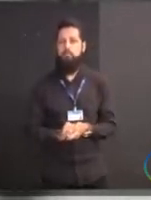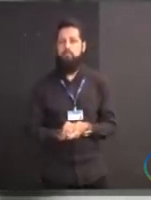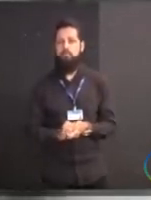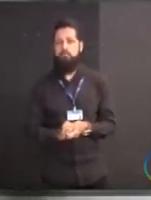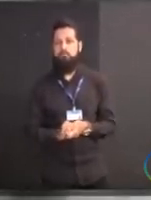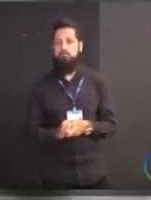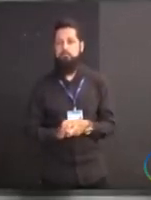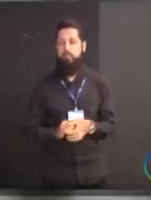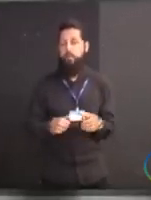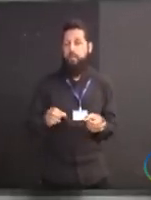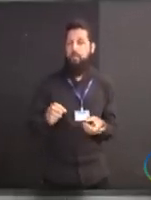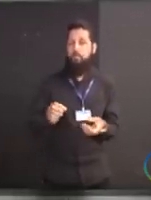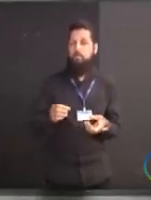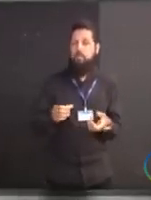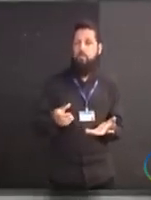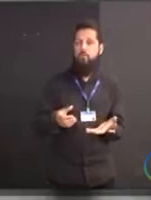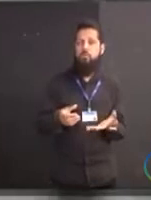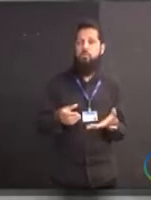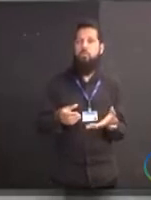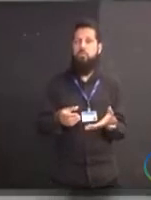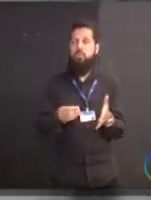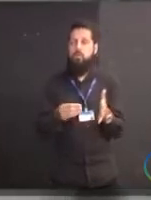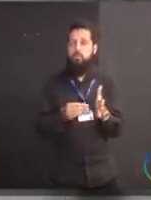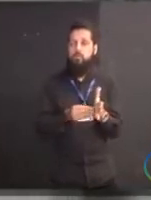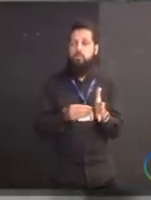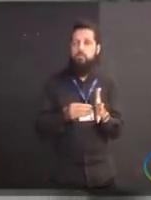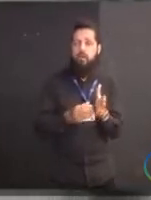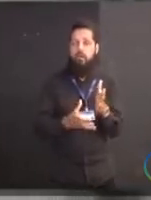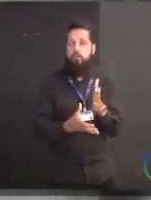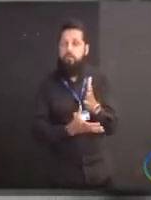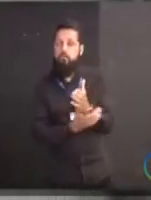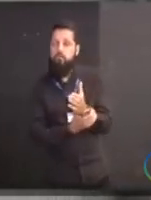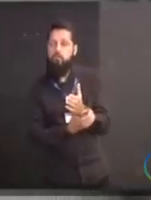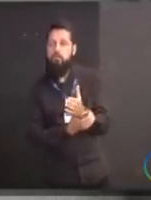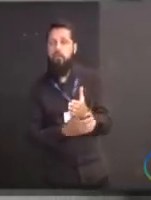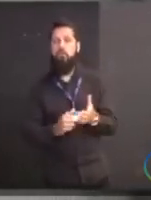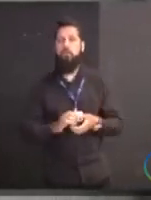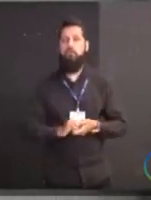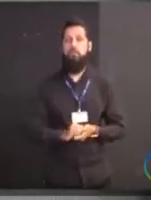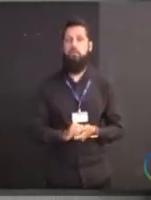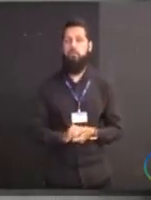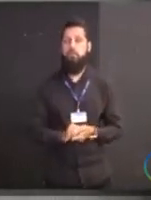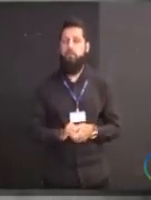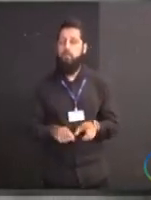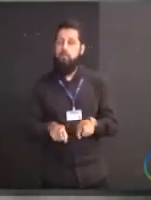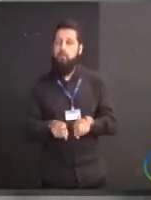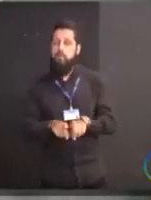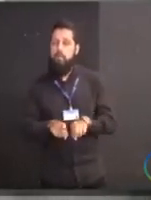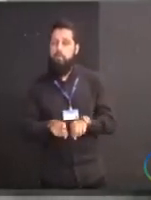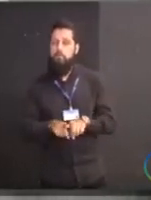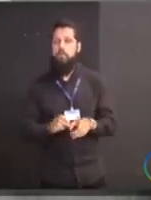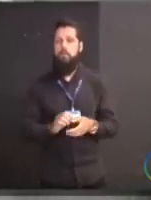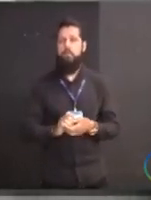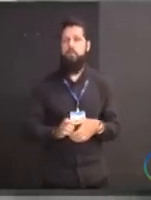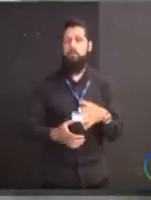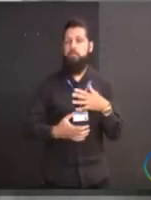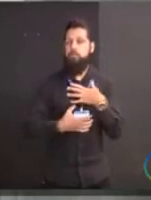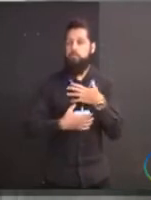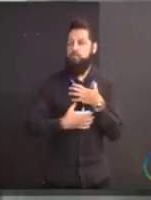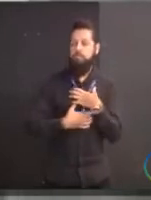como seria de desejar. Por isso mesmo, nós estamos à frente